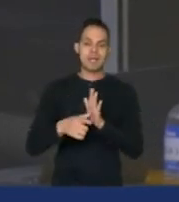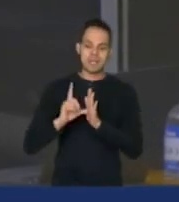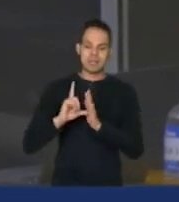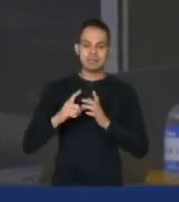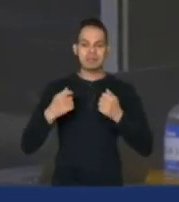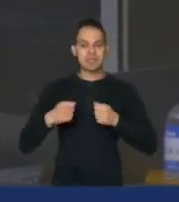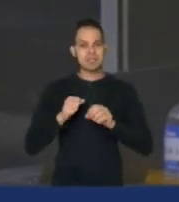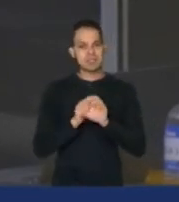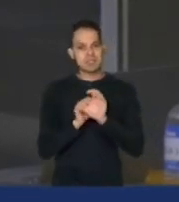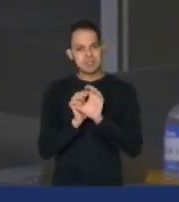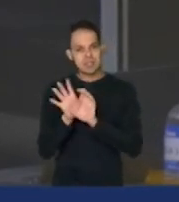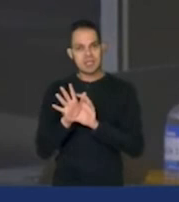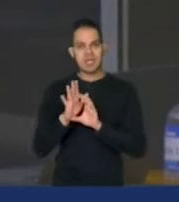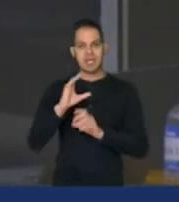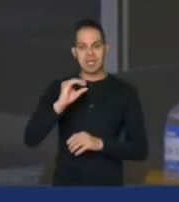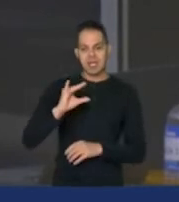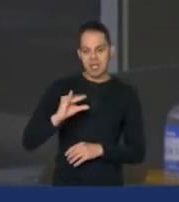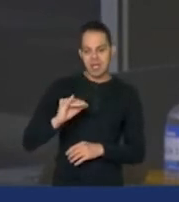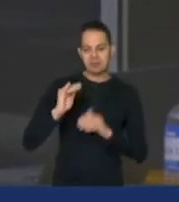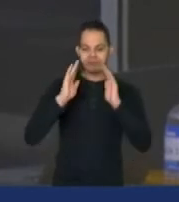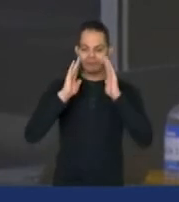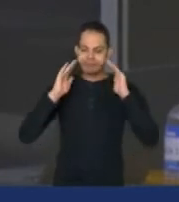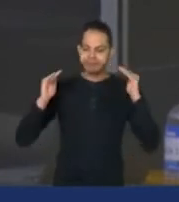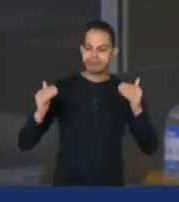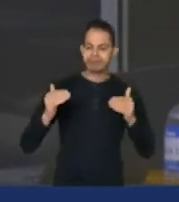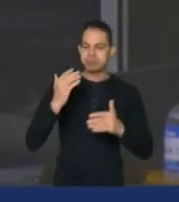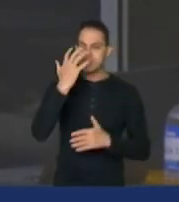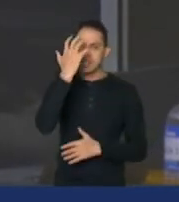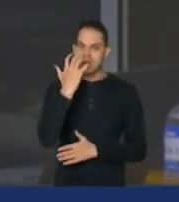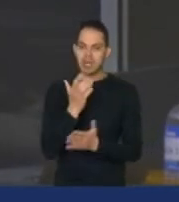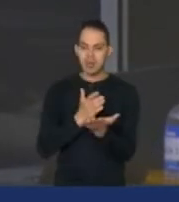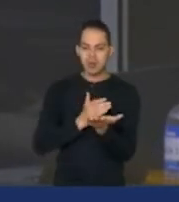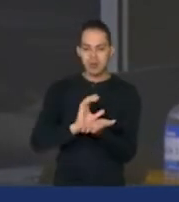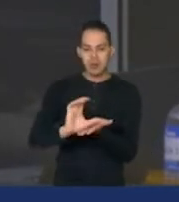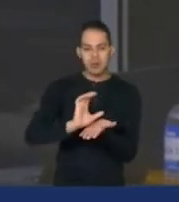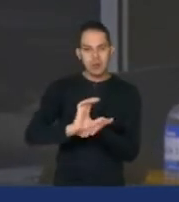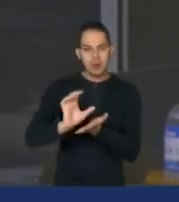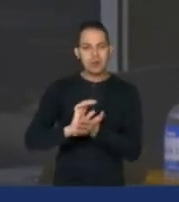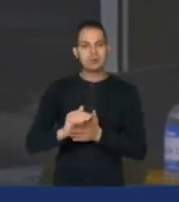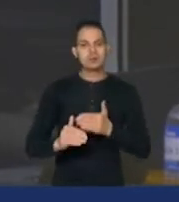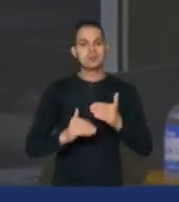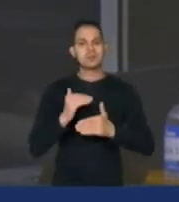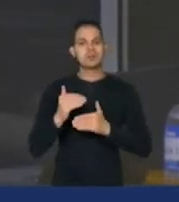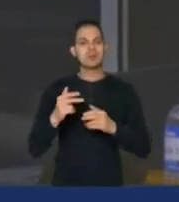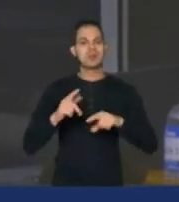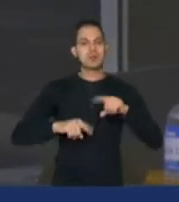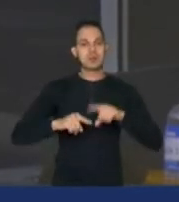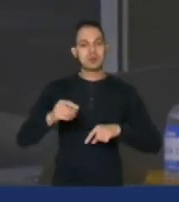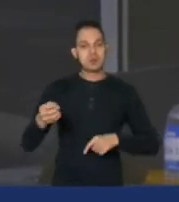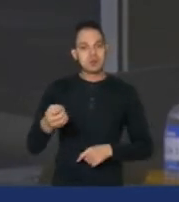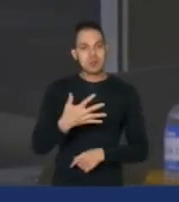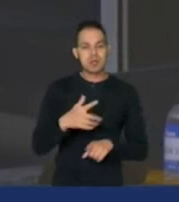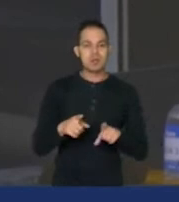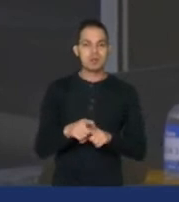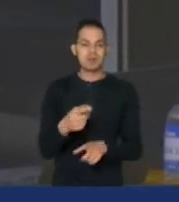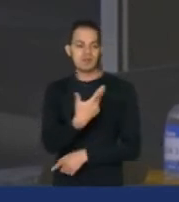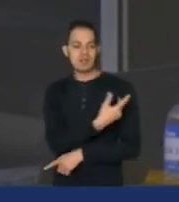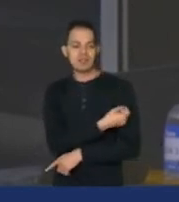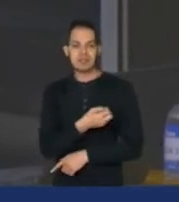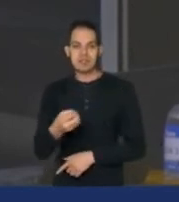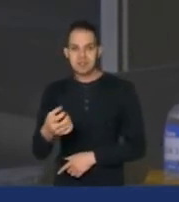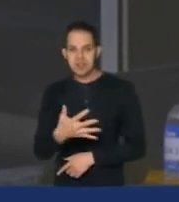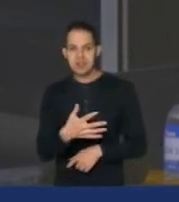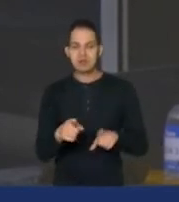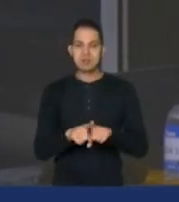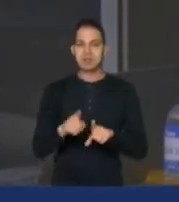ciência a sério, enquanto a gente não levar investimento em desenvolvimento de novos produtos, de novas vacinas, de novas